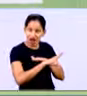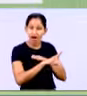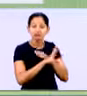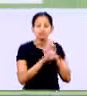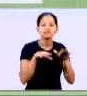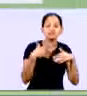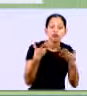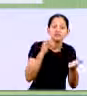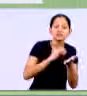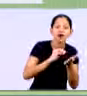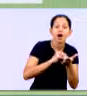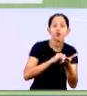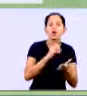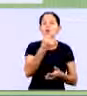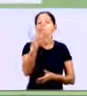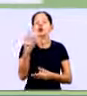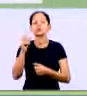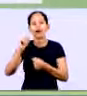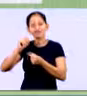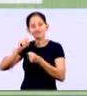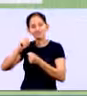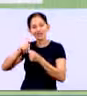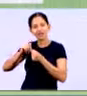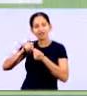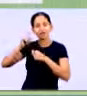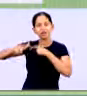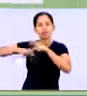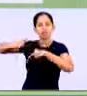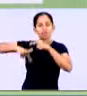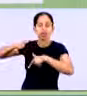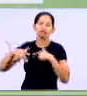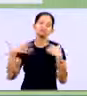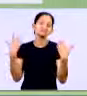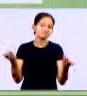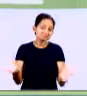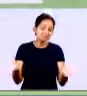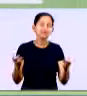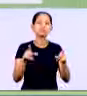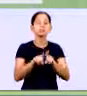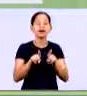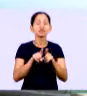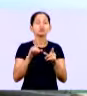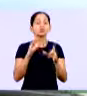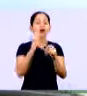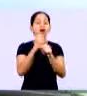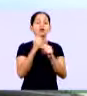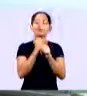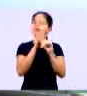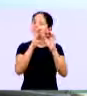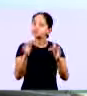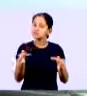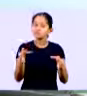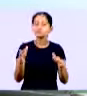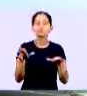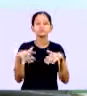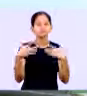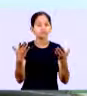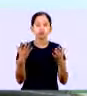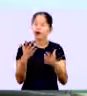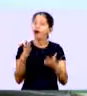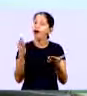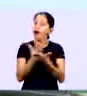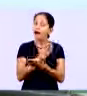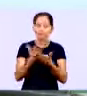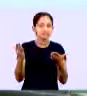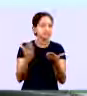produzir. O cálculo é simples, ele não é complicado. Agora, muitas vezes, esse processo não se dá dessa forma tão simples.